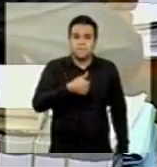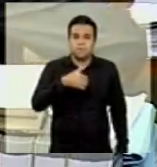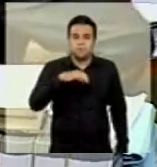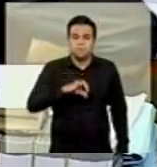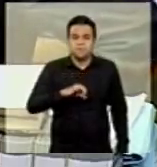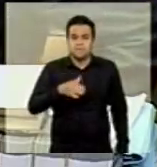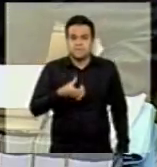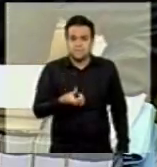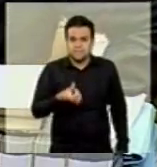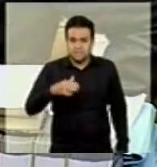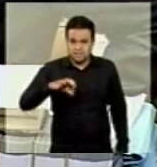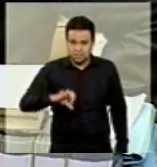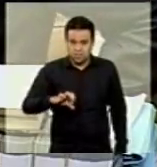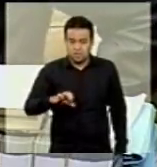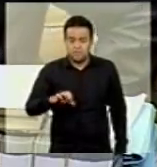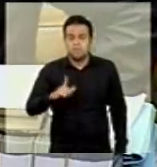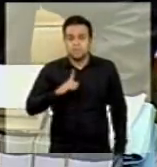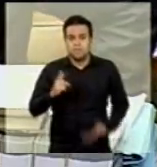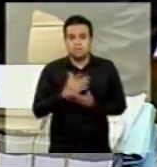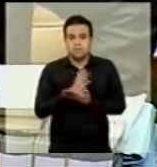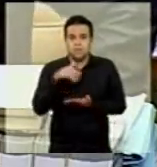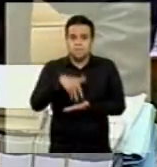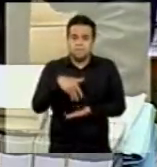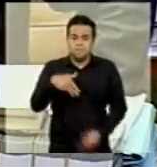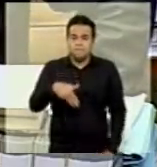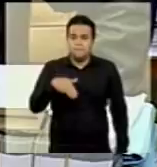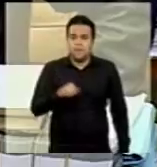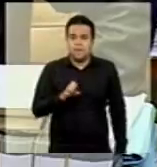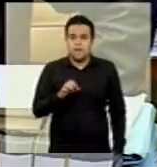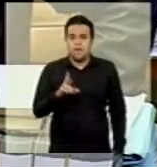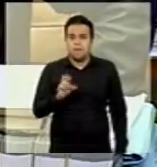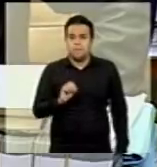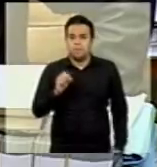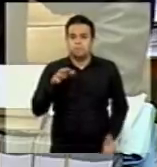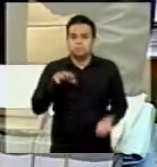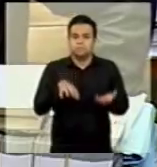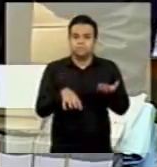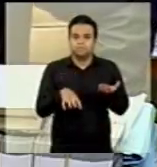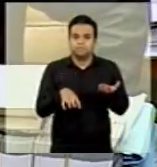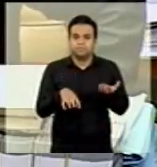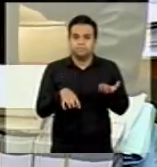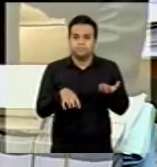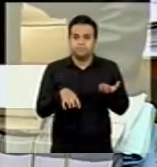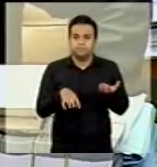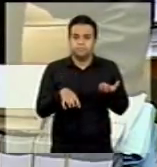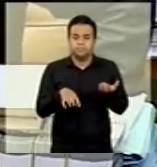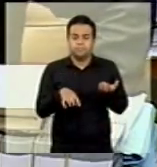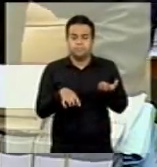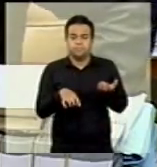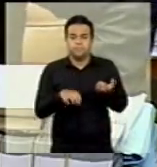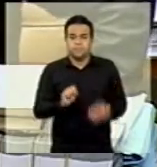1969 é que membros do Congresso Nacional passaram a dispor de prerrogativa de foro perante o Supremo Tribunal